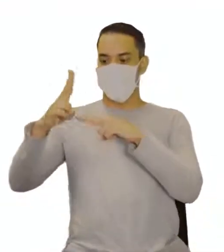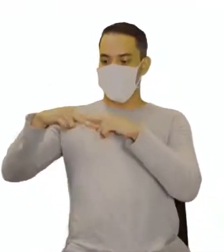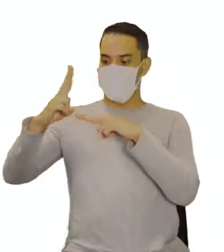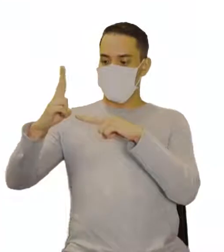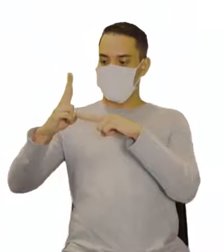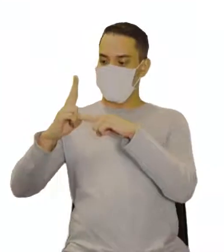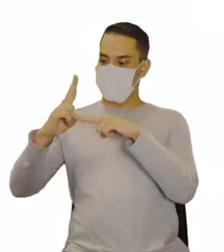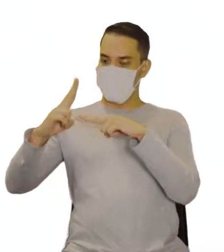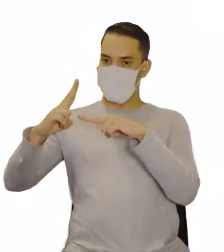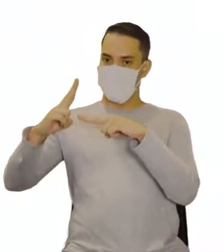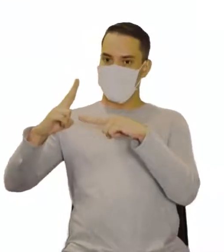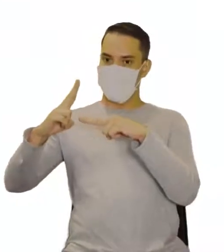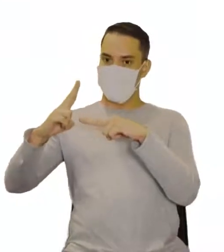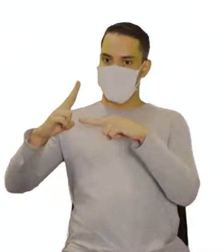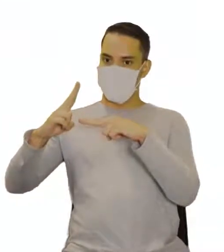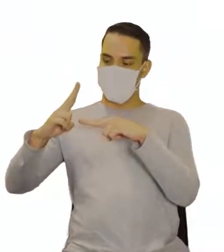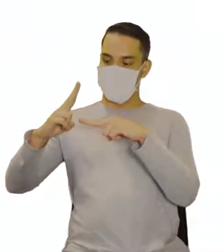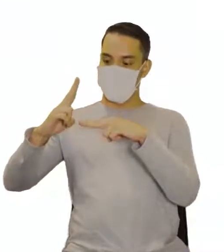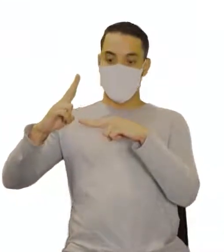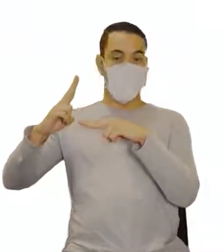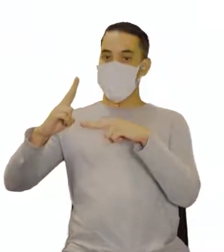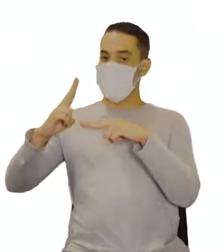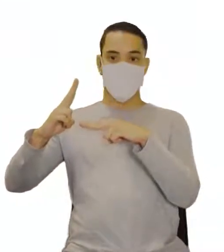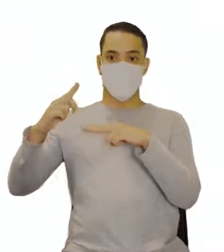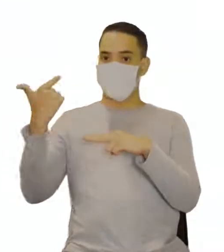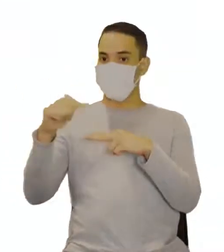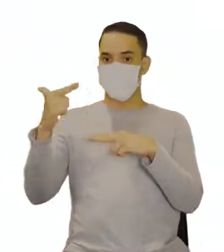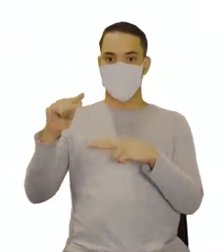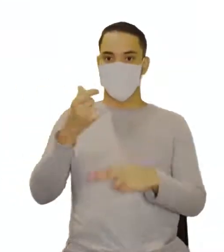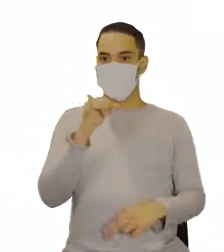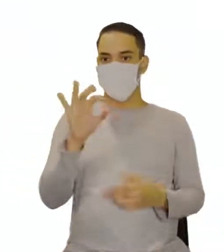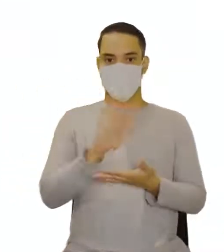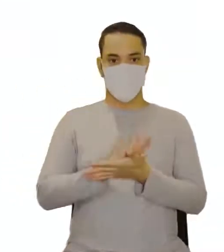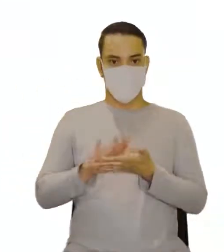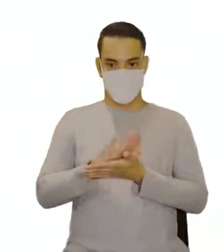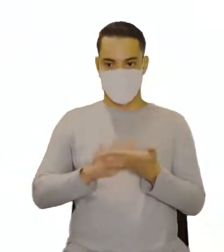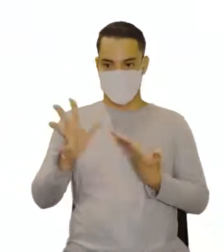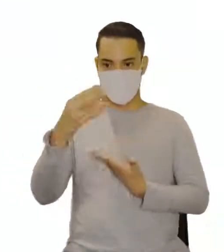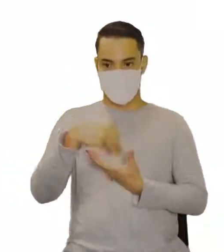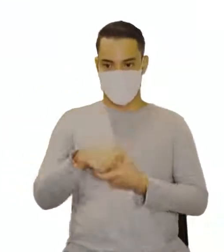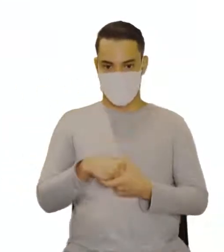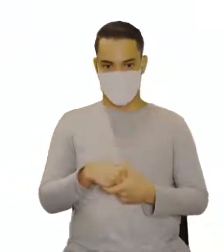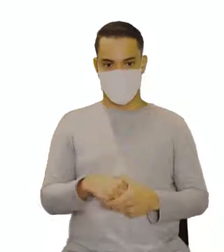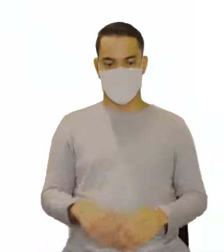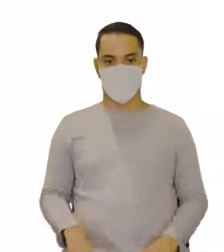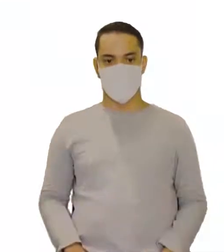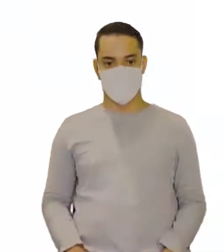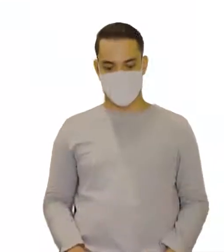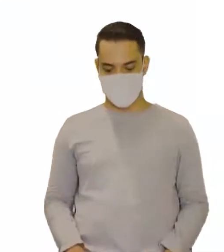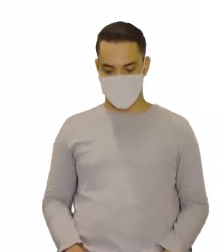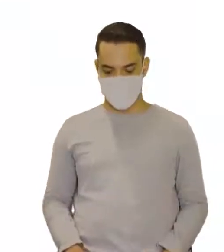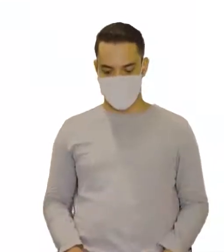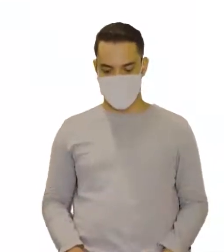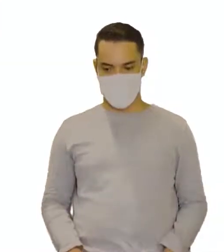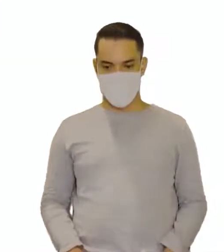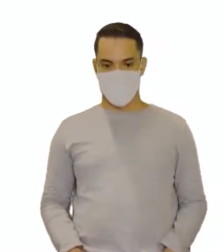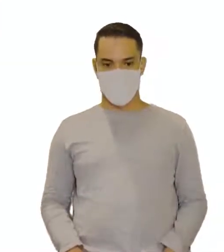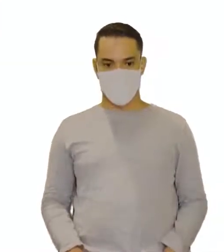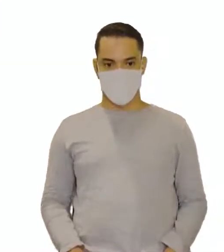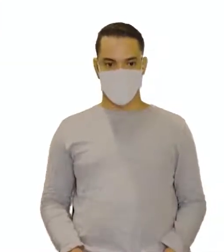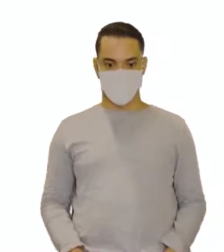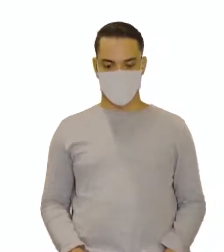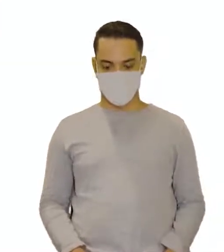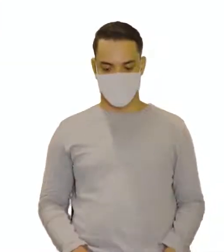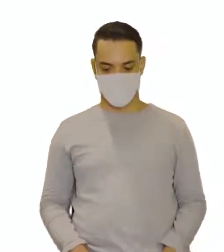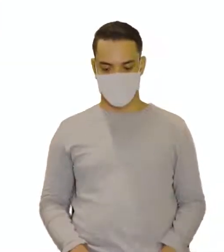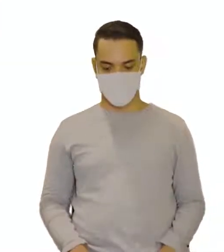posição, ok? Com a chave aberta, nós temos que passa pelo gerador 10 amperes. Então tá aqui, ó, com a chave aberta,